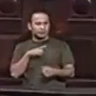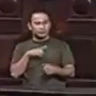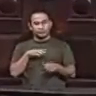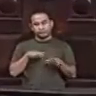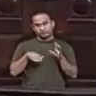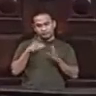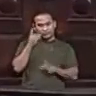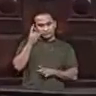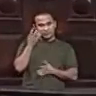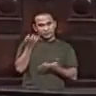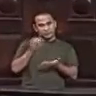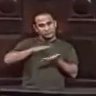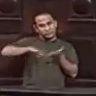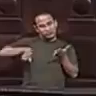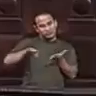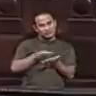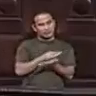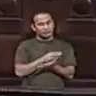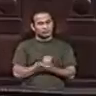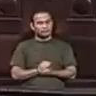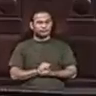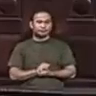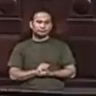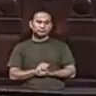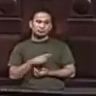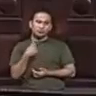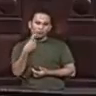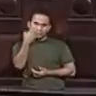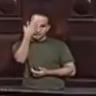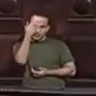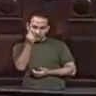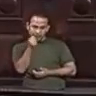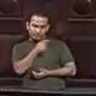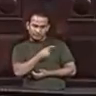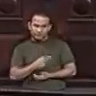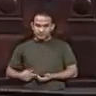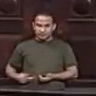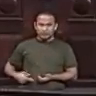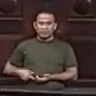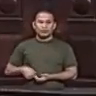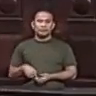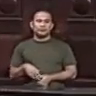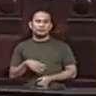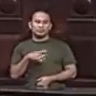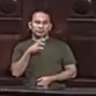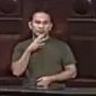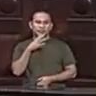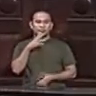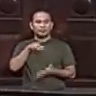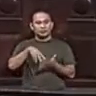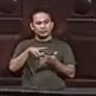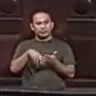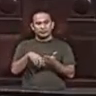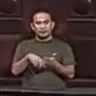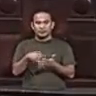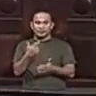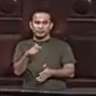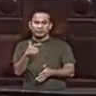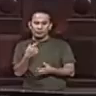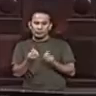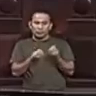tentaram retirar a assinatura. É, e nós sabemos, a presidência, eu sei que vai ter essa leitura, de que não